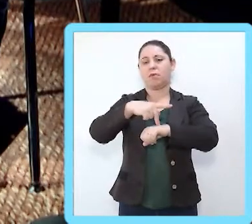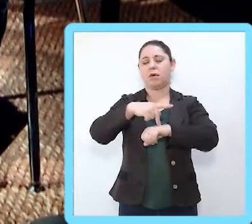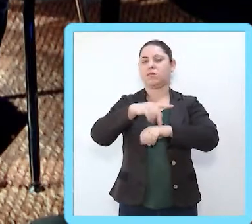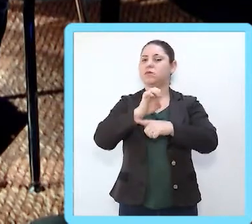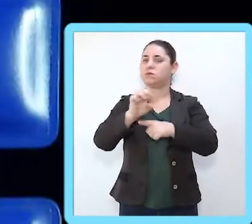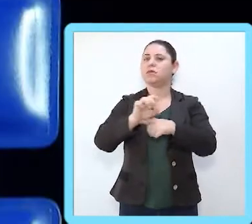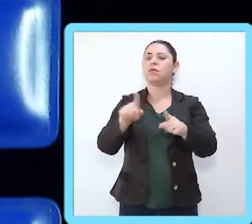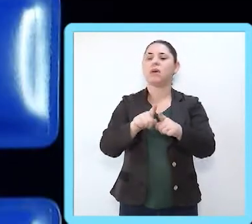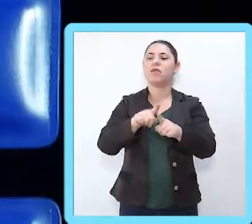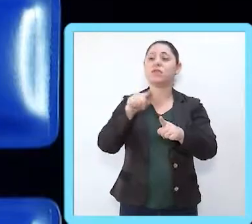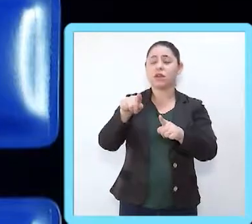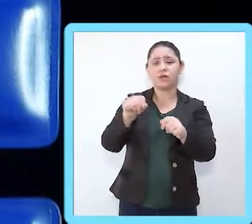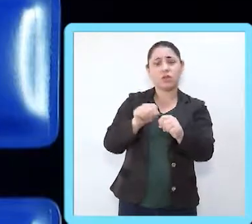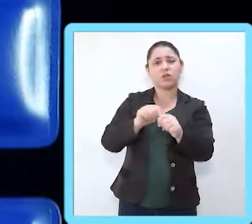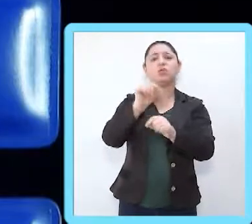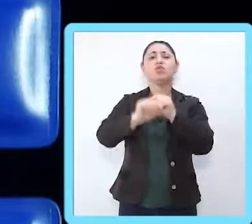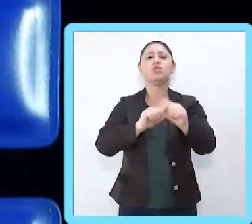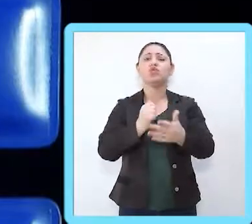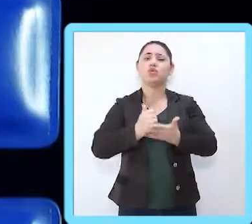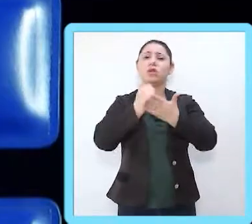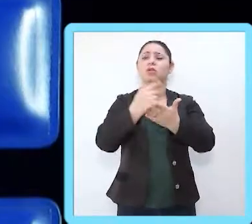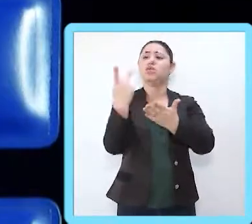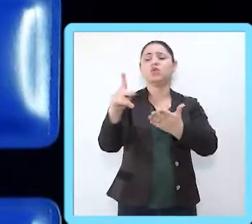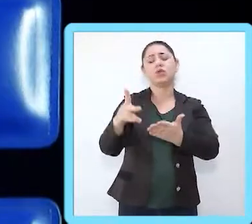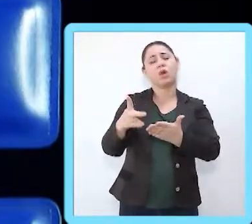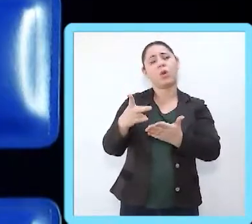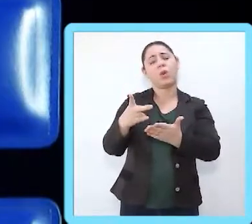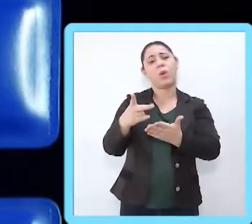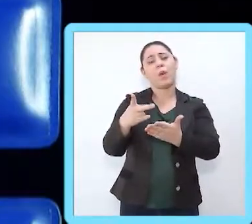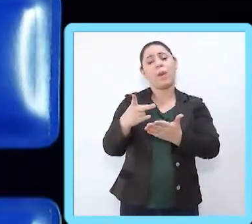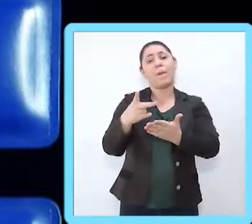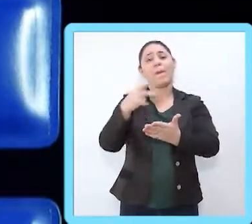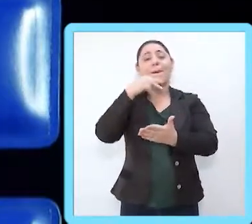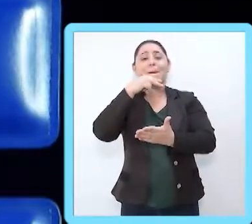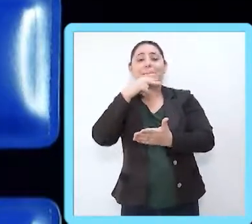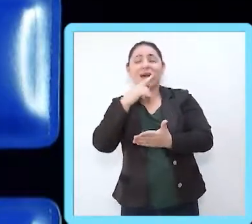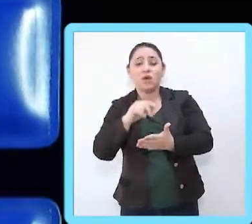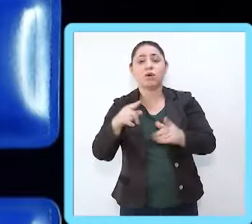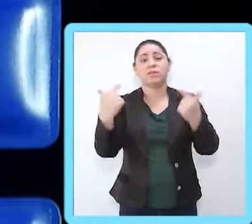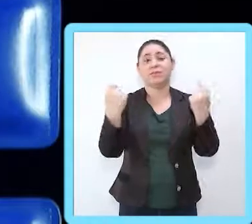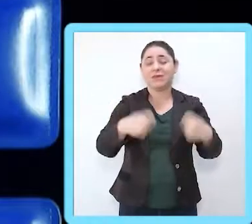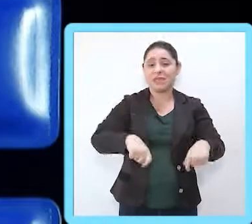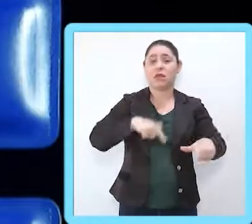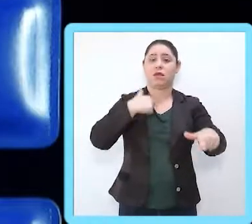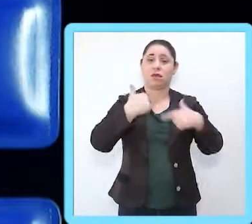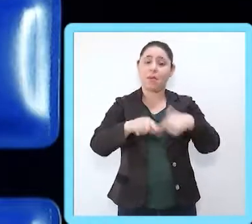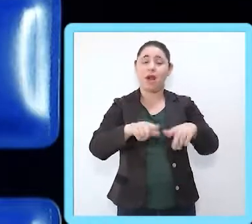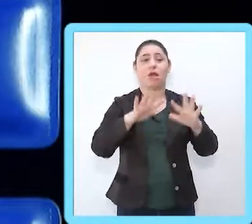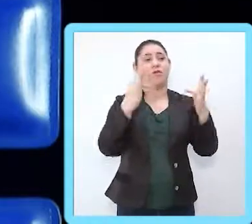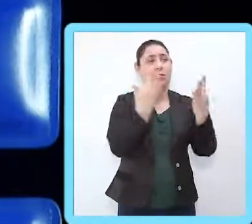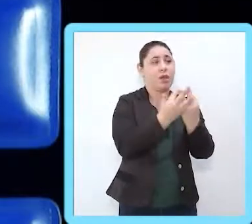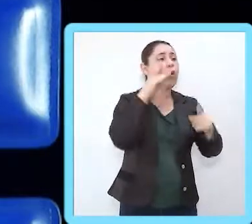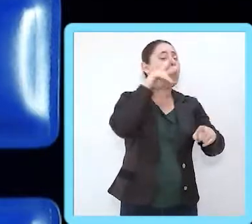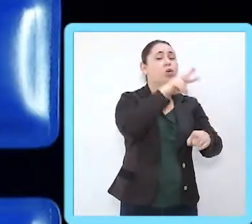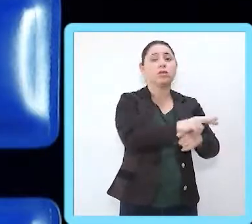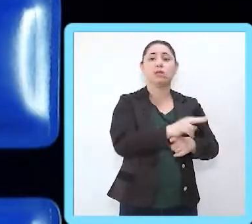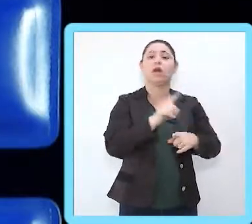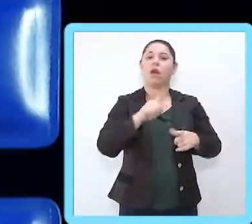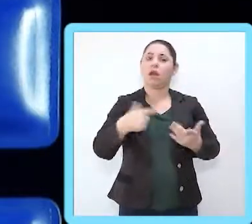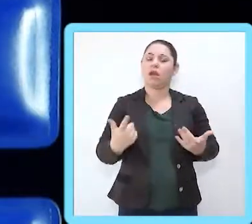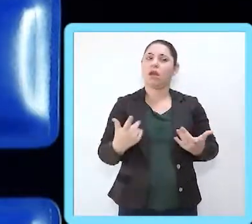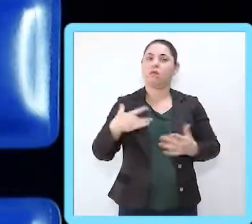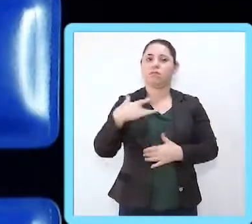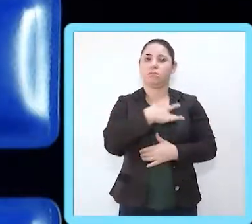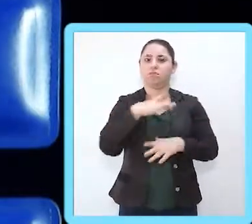nosso país. Quando você faz isso, você está ajudando quem? Você está ajudando o seu irmão, que necessita de emprego, que precisa de tratar da família,